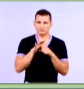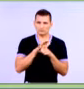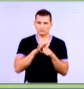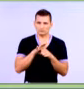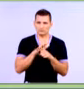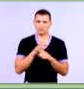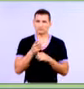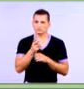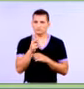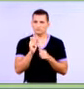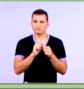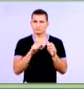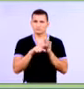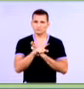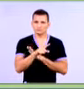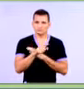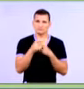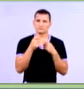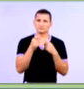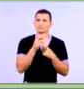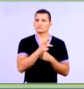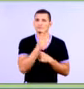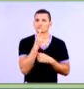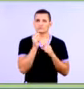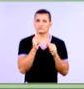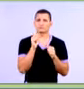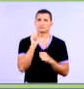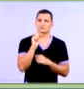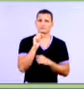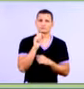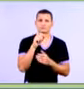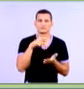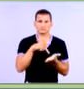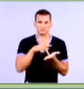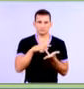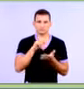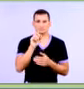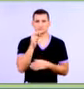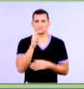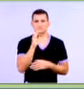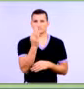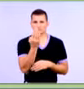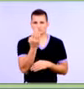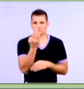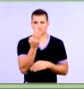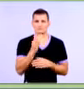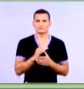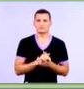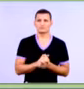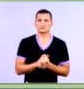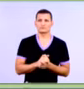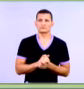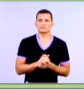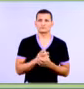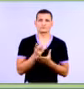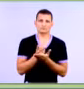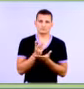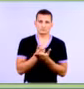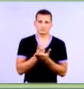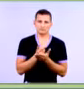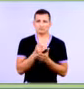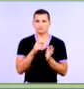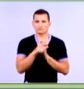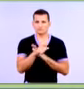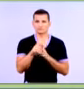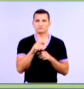que eu faço essa pergunta, a resposta pode ser o quê? Verdadeiro ou pode ser o quê? Falso. Mesma coisa quando eu pergunto